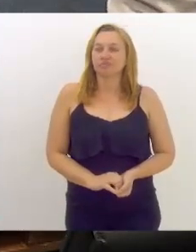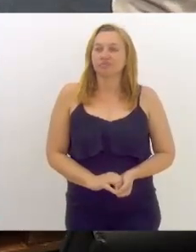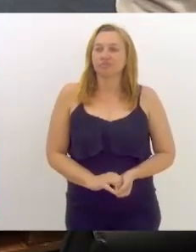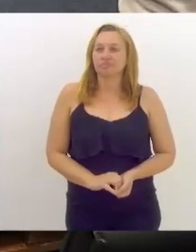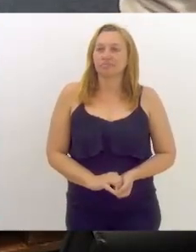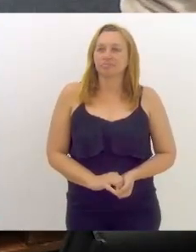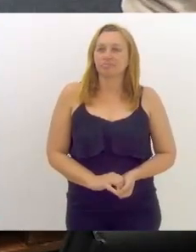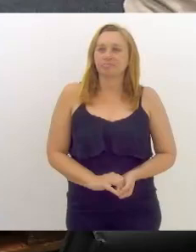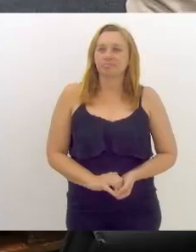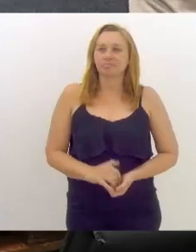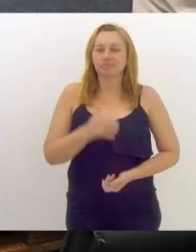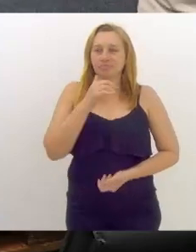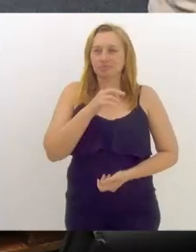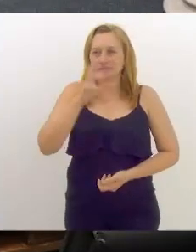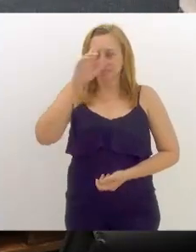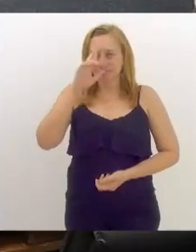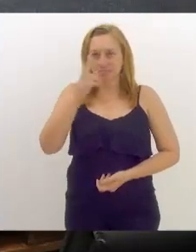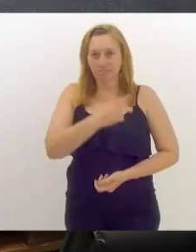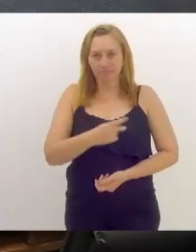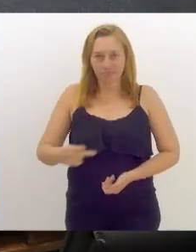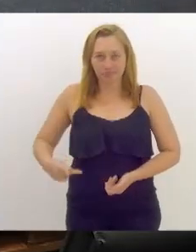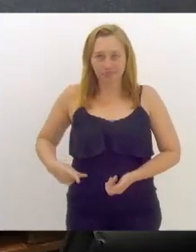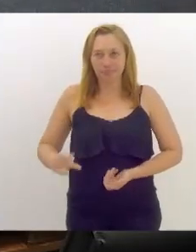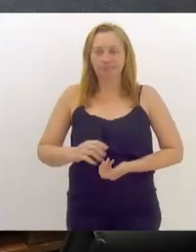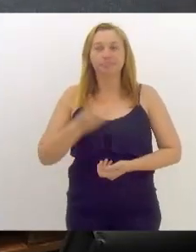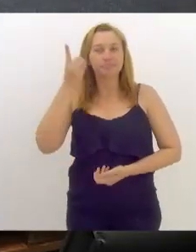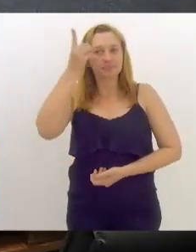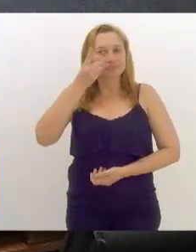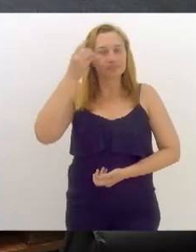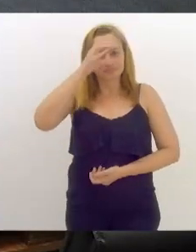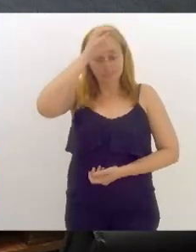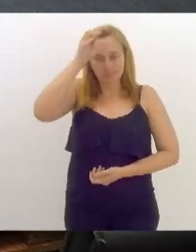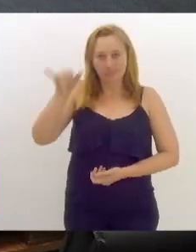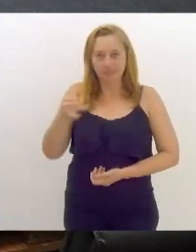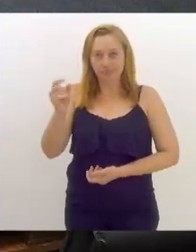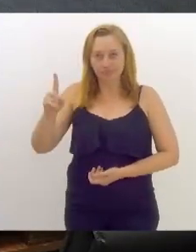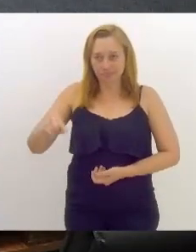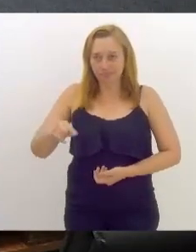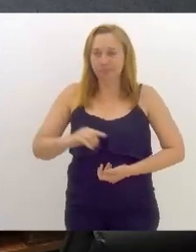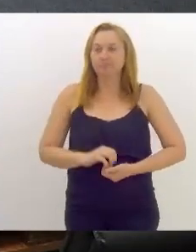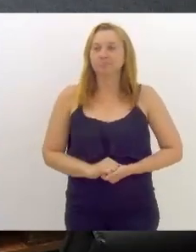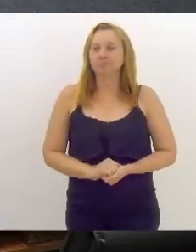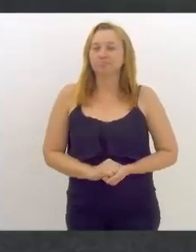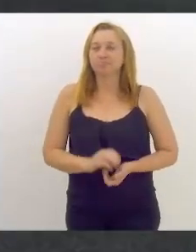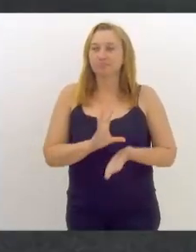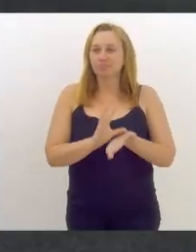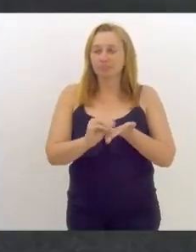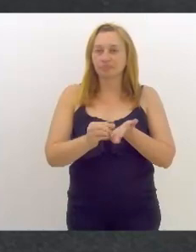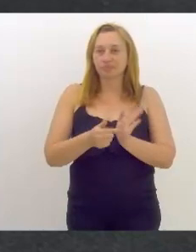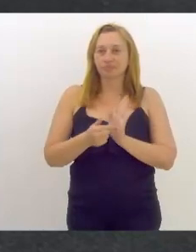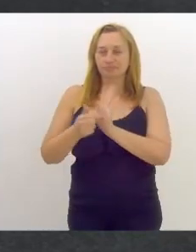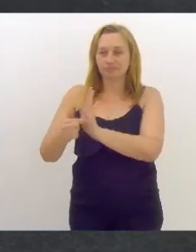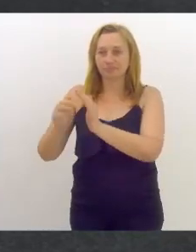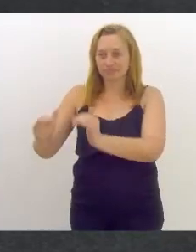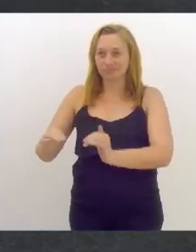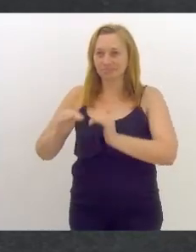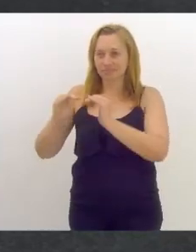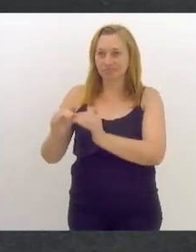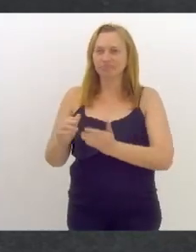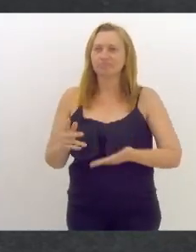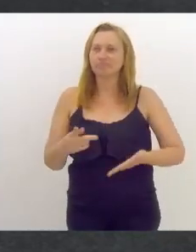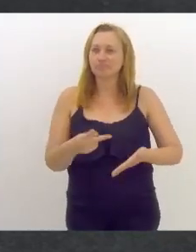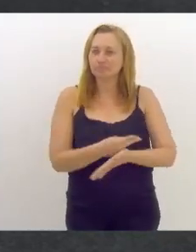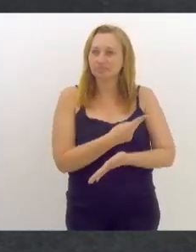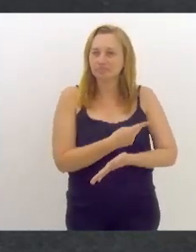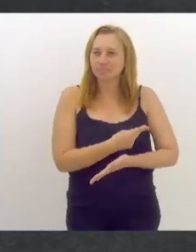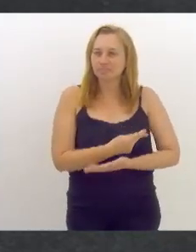Senhora presidente, deputada Tia Ju, a ata reflete com exatidão